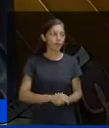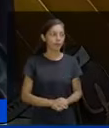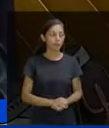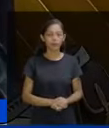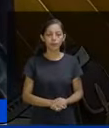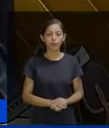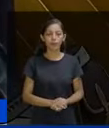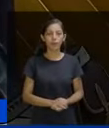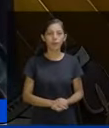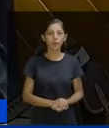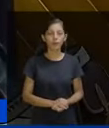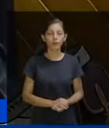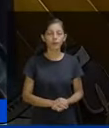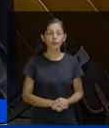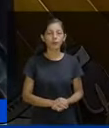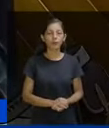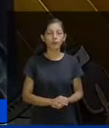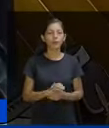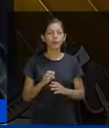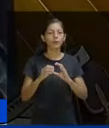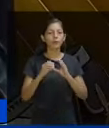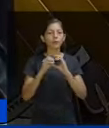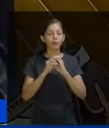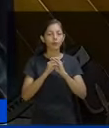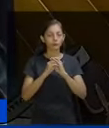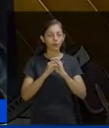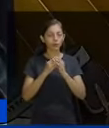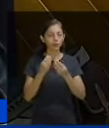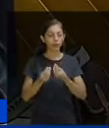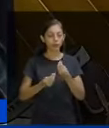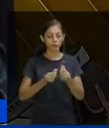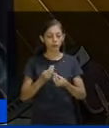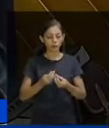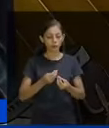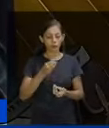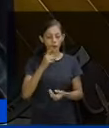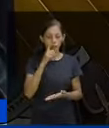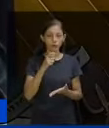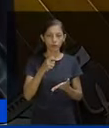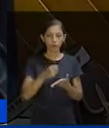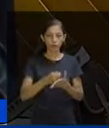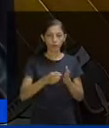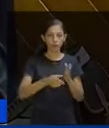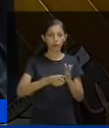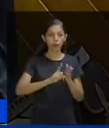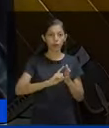consolidada do Tribunal Superior Eleitoral é categórica no sentido de que, para que haja a